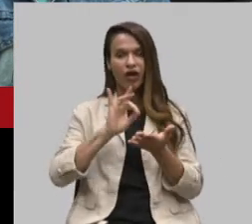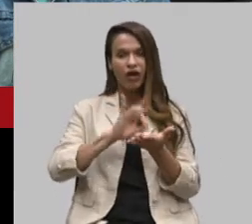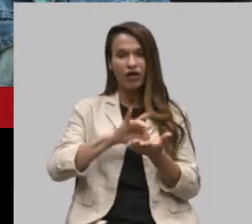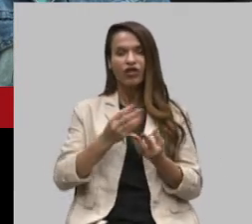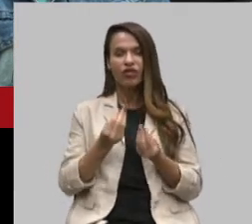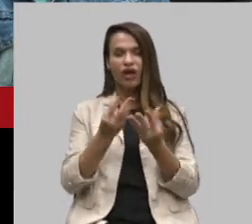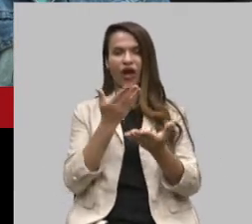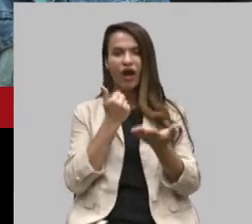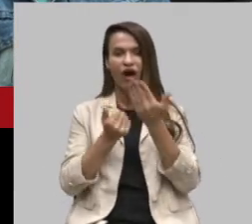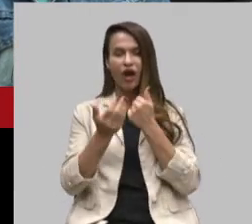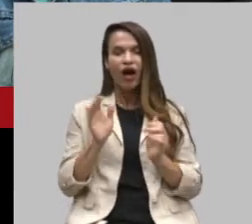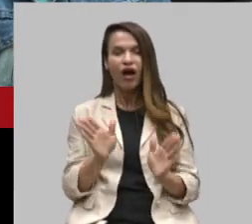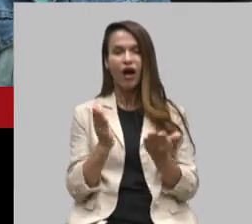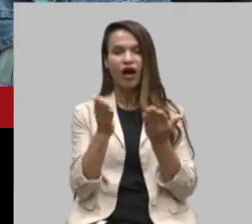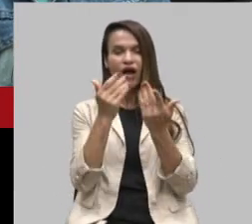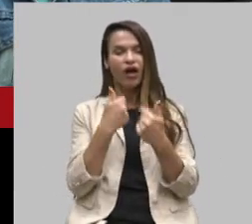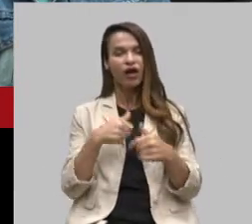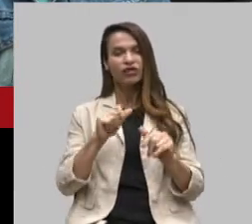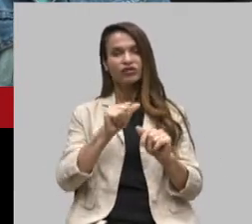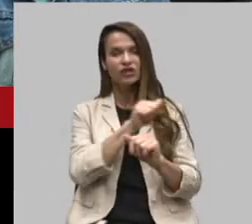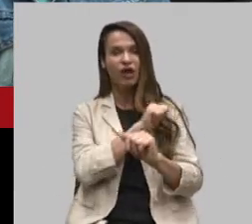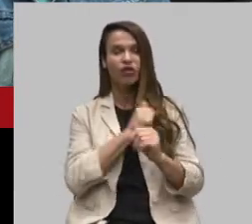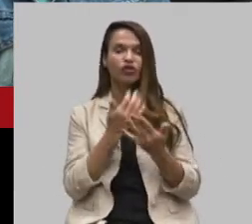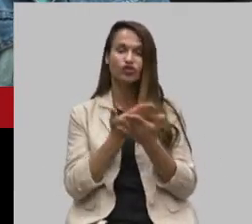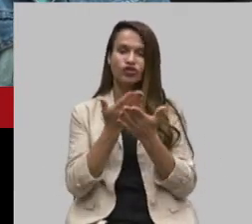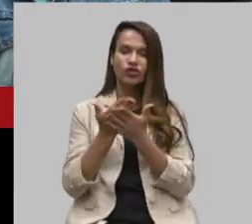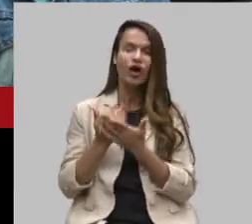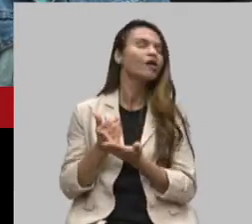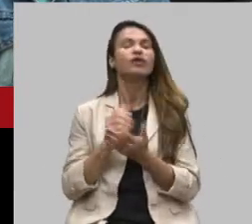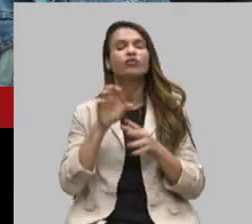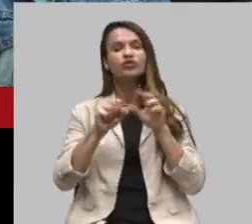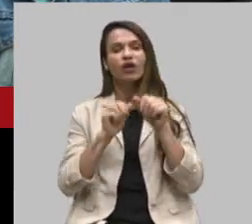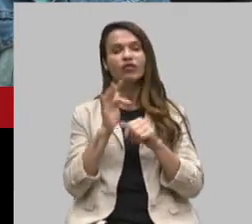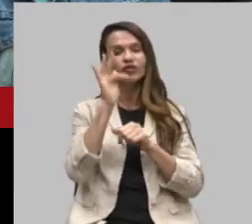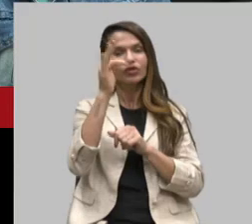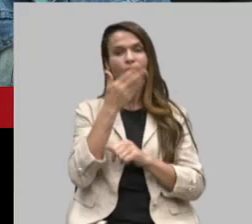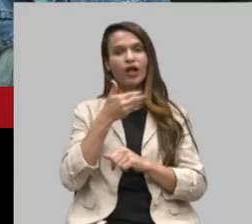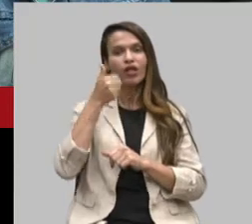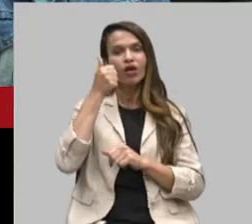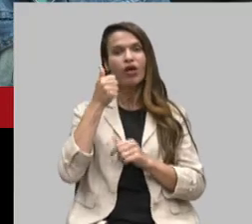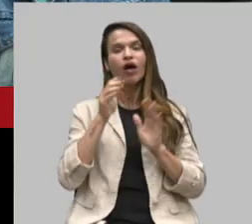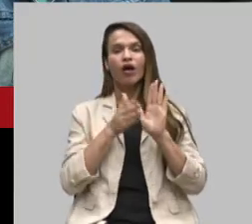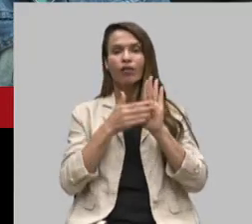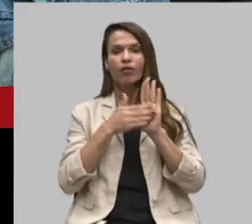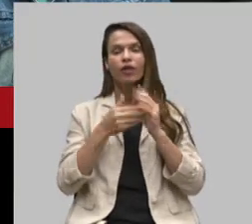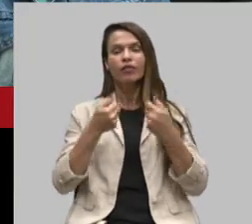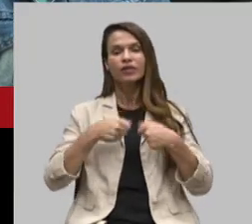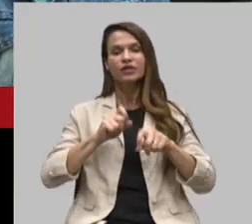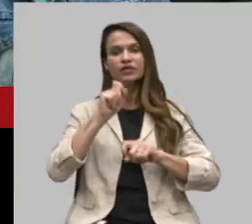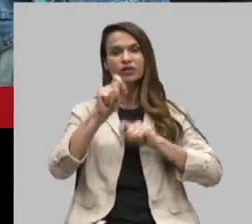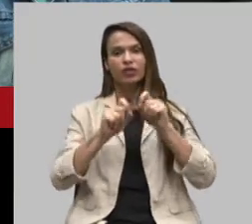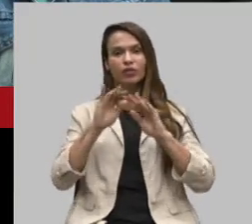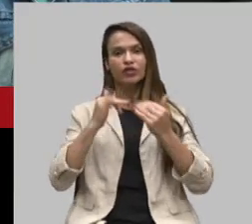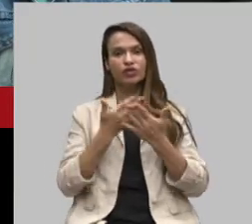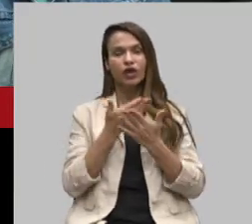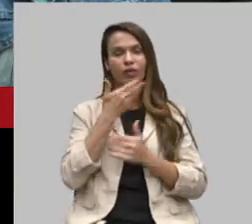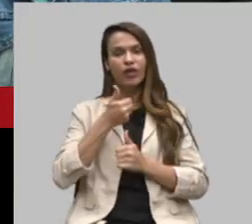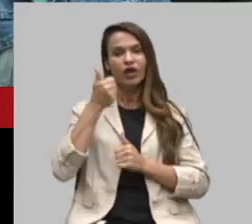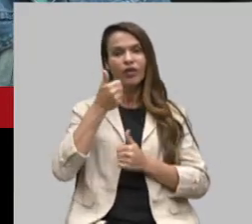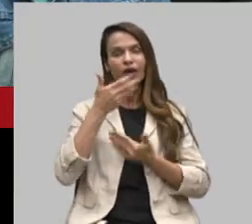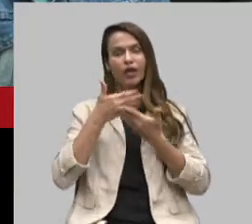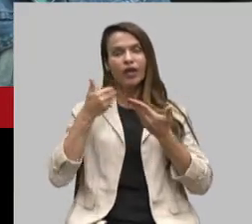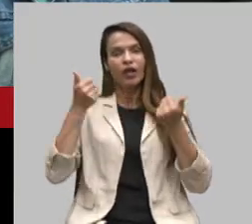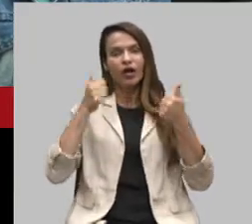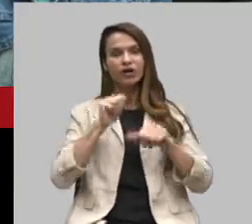os estudantes a estudarem a buscarem um futuro melhor e é por isso que essa proposta deve ficar ela busca uma escola melhor para melhores alunos